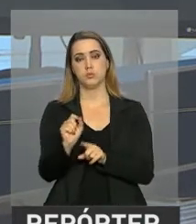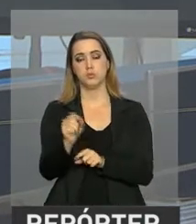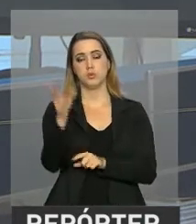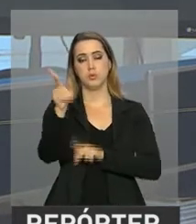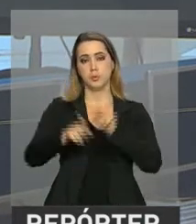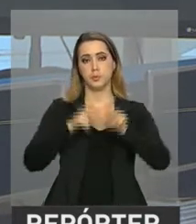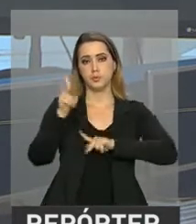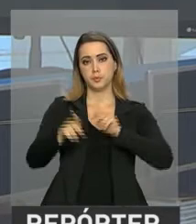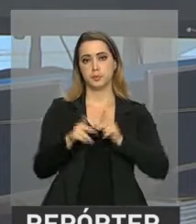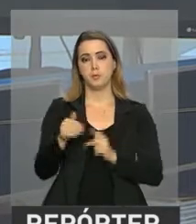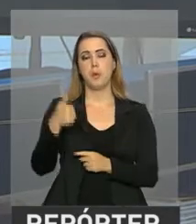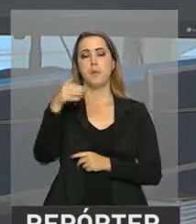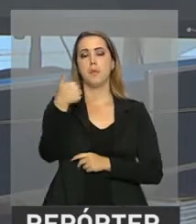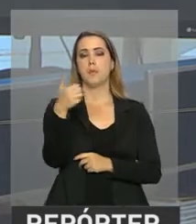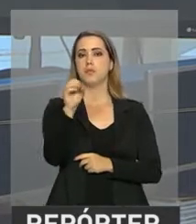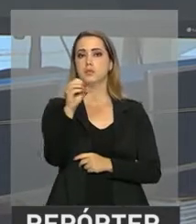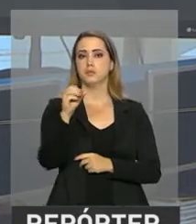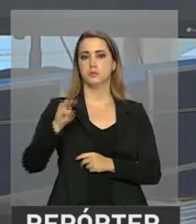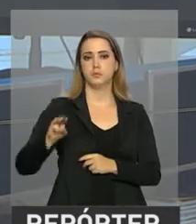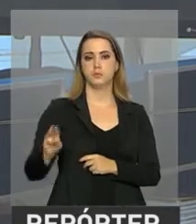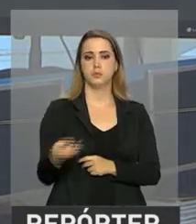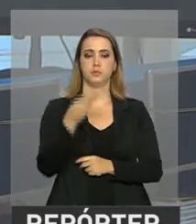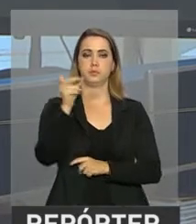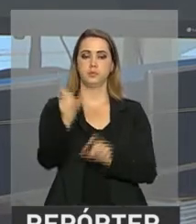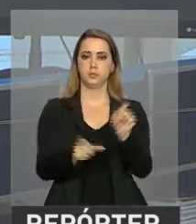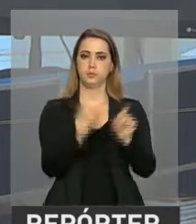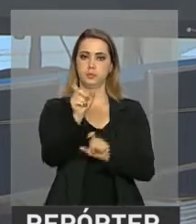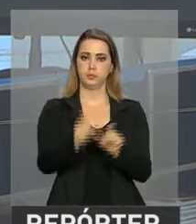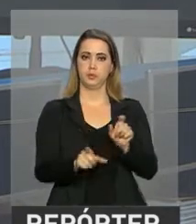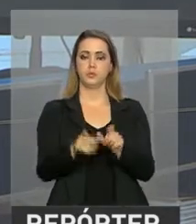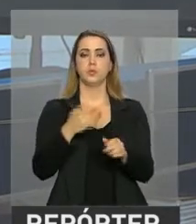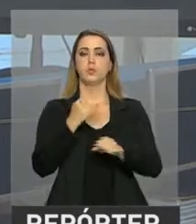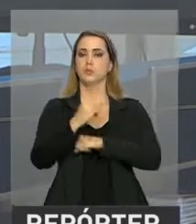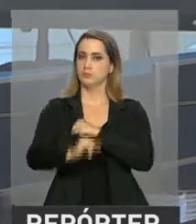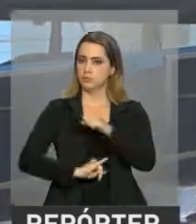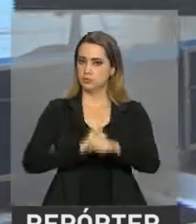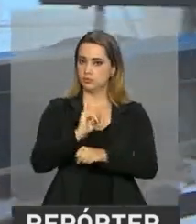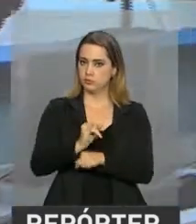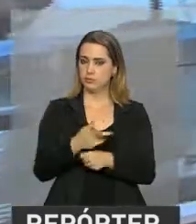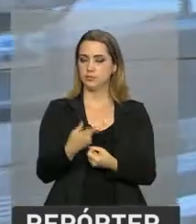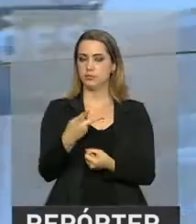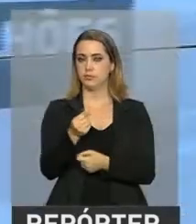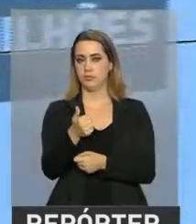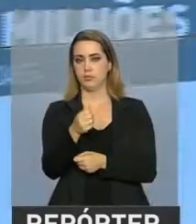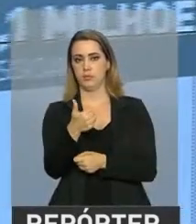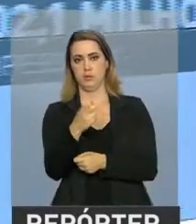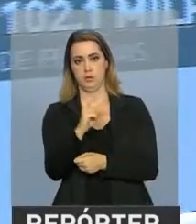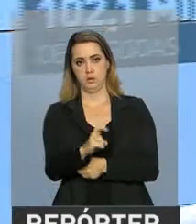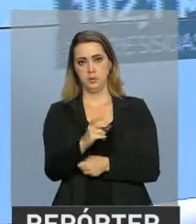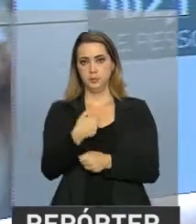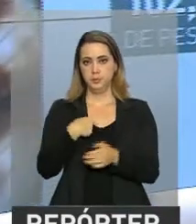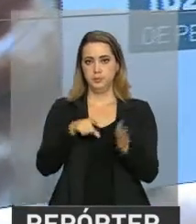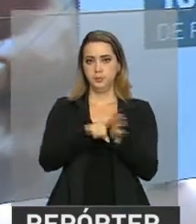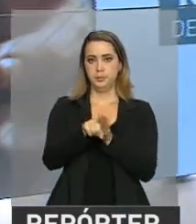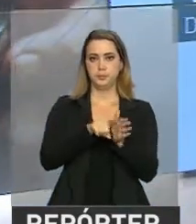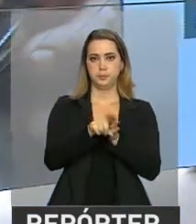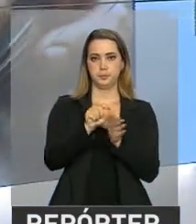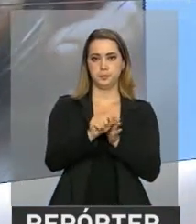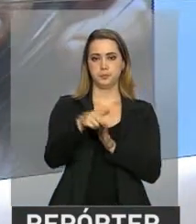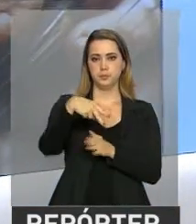acessaram a internet em 2015 é o que constatou a pesquisa nacional por amostra de domicílios a pnad